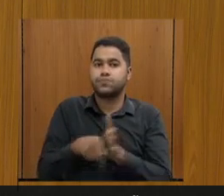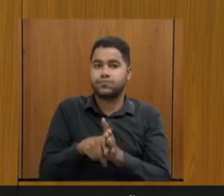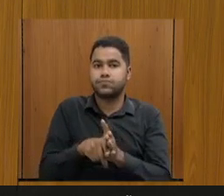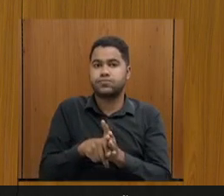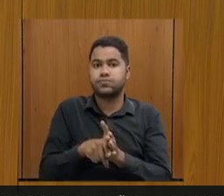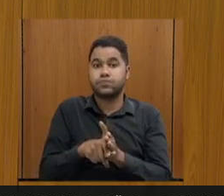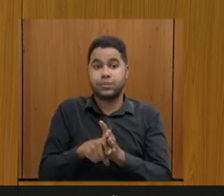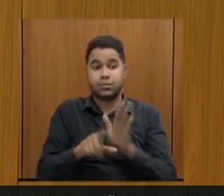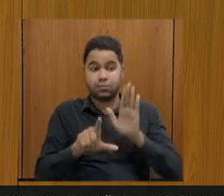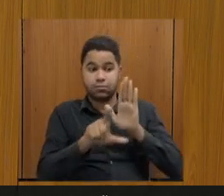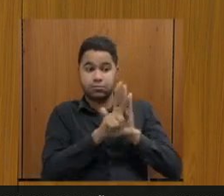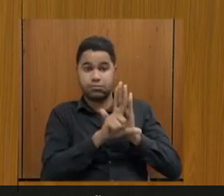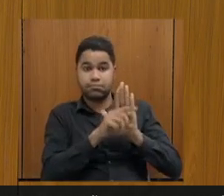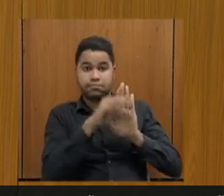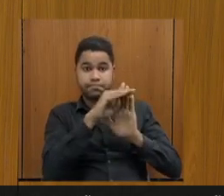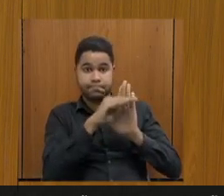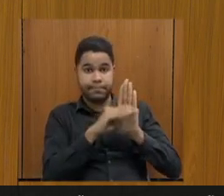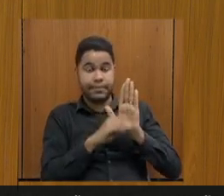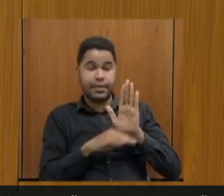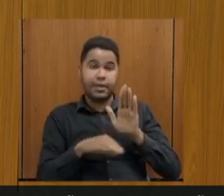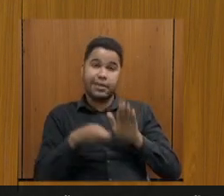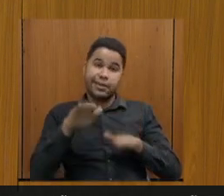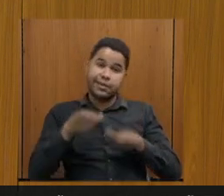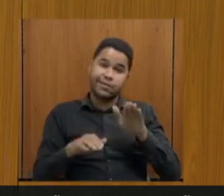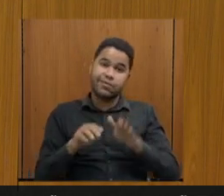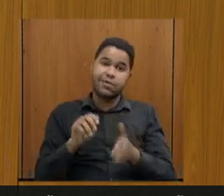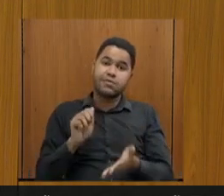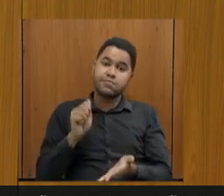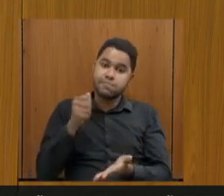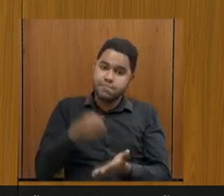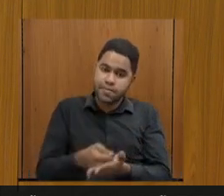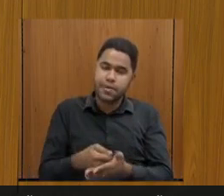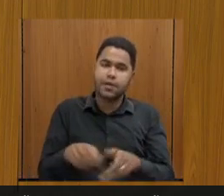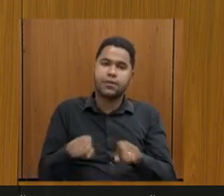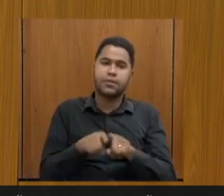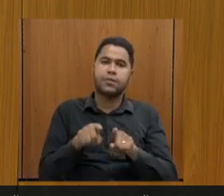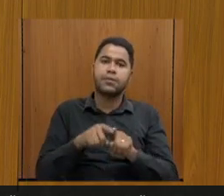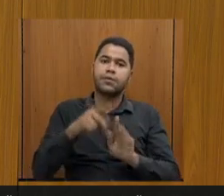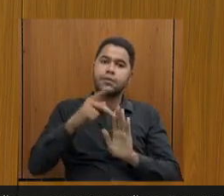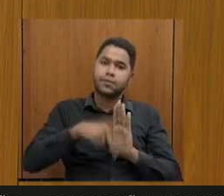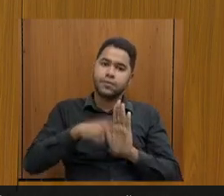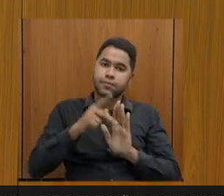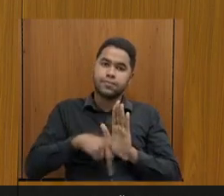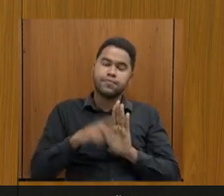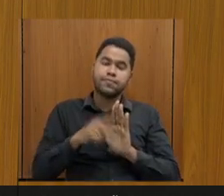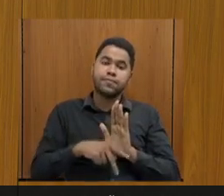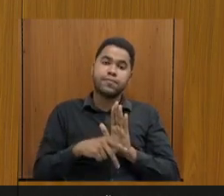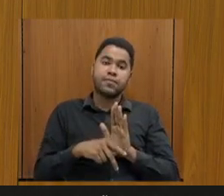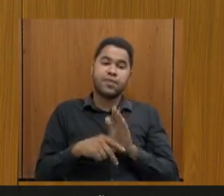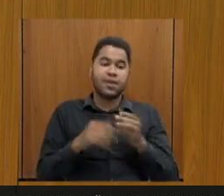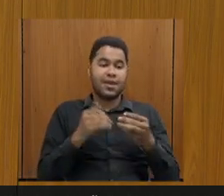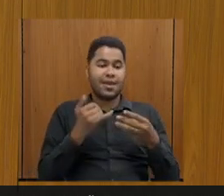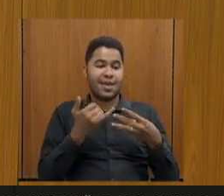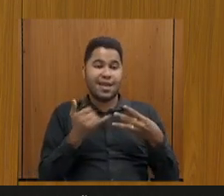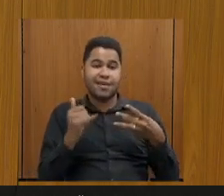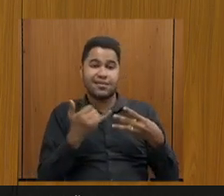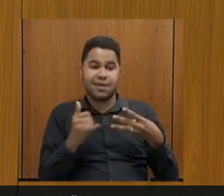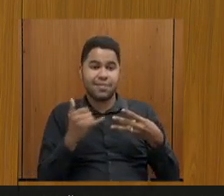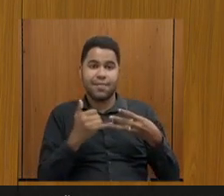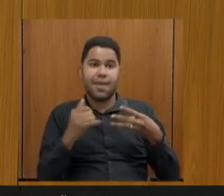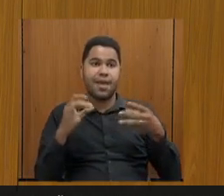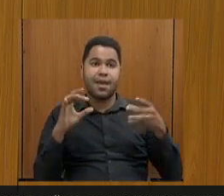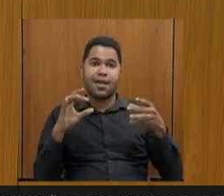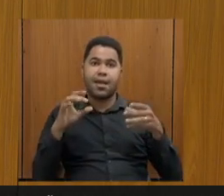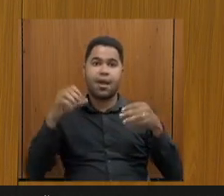dimensão legal e às vezes paga-se também pelos projetos e a Cemig não pode fazer a ligação